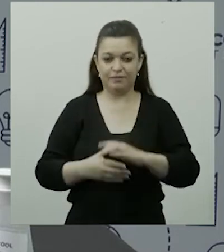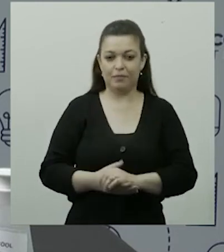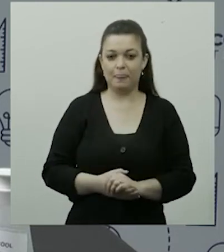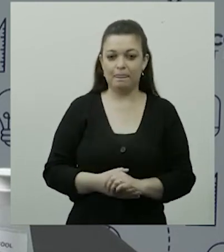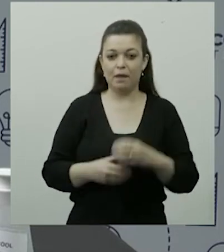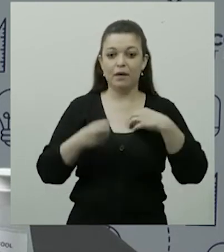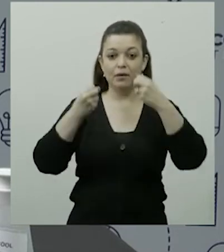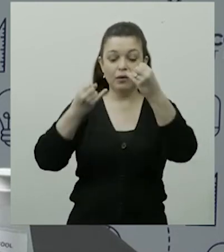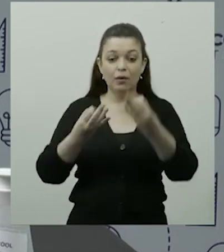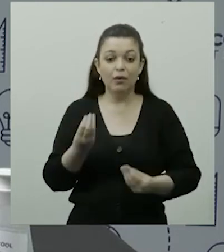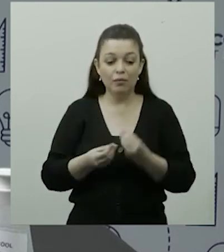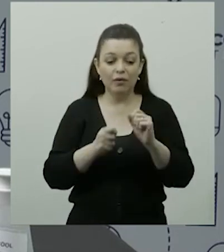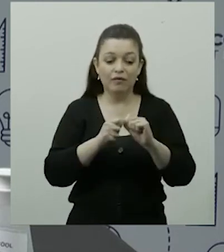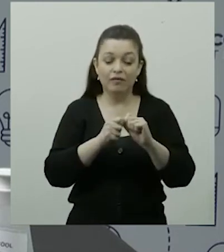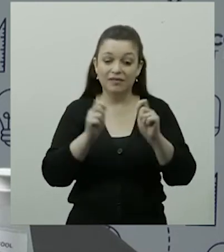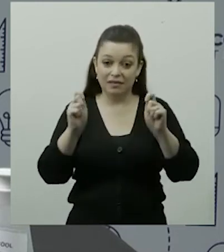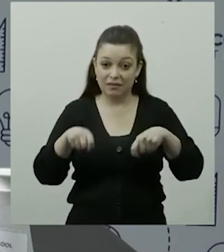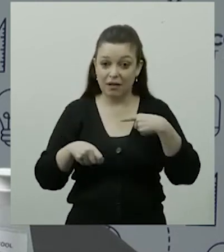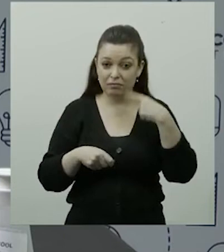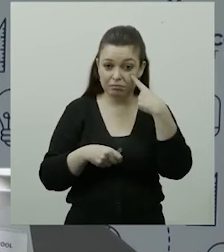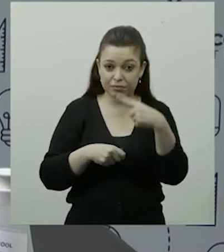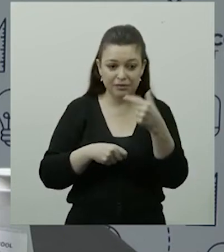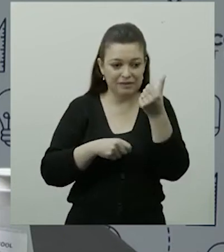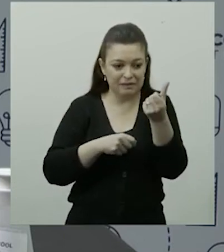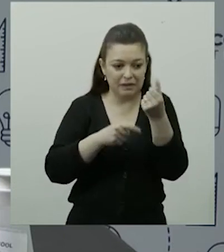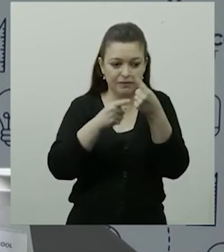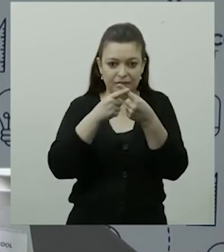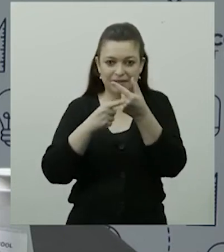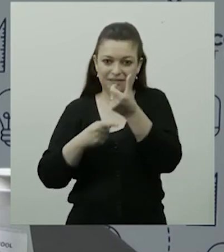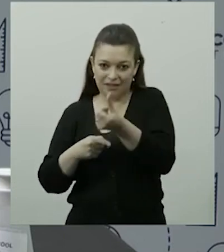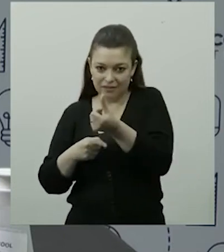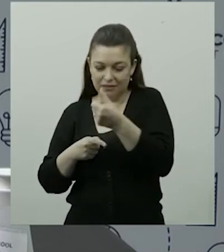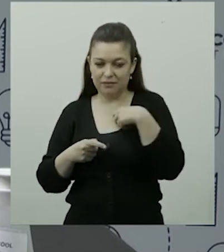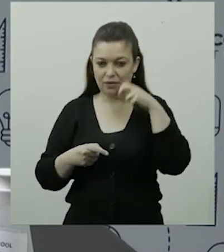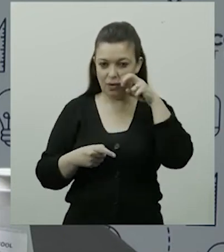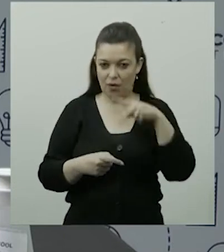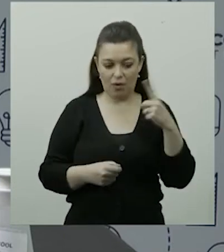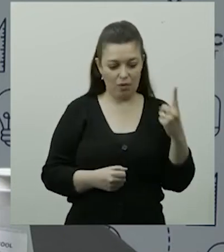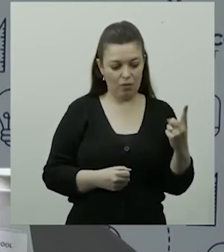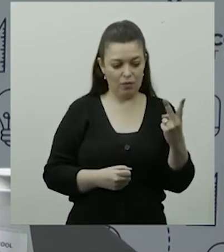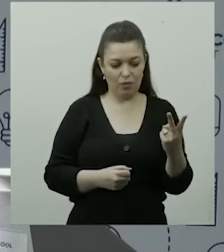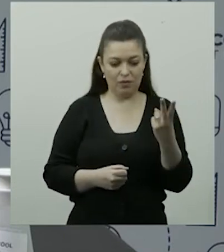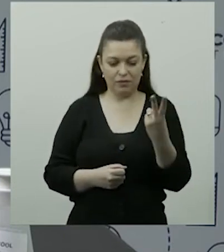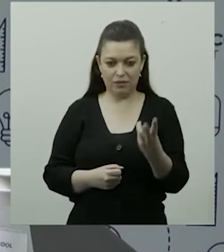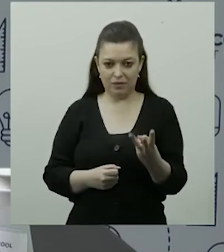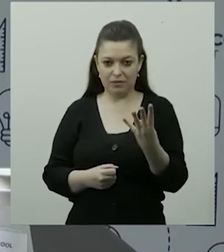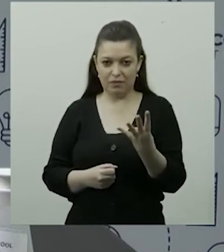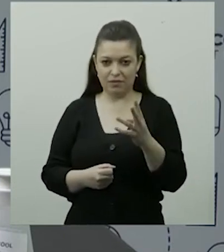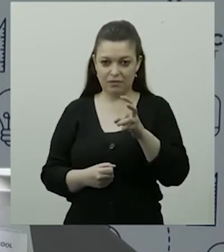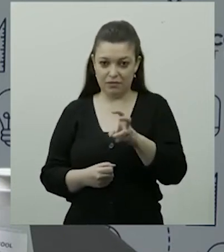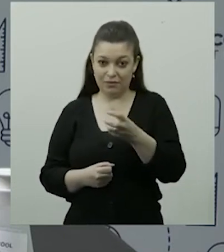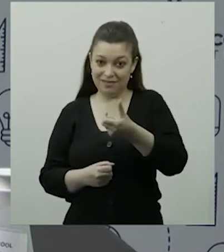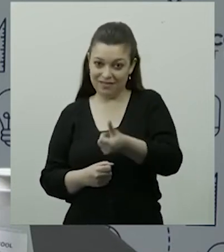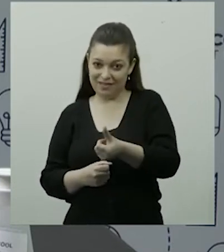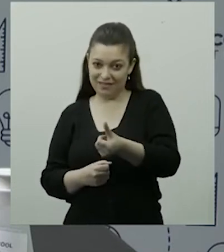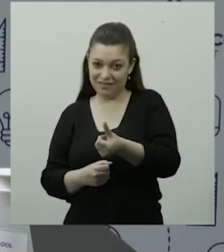3, 4, 5, 6.